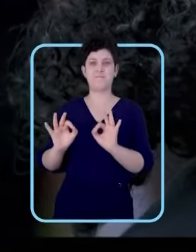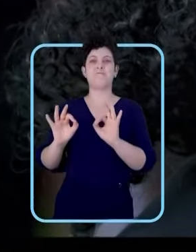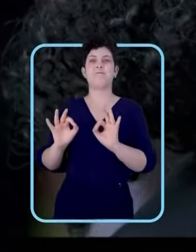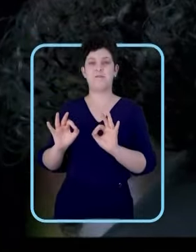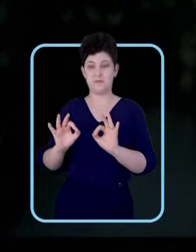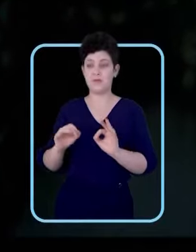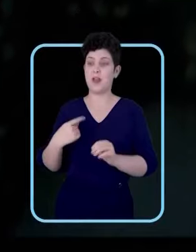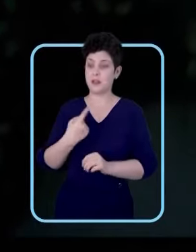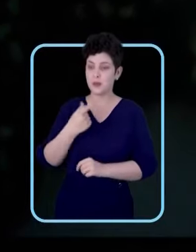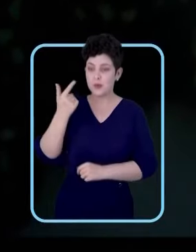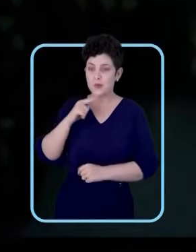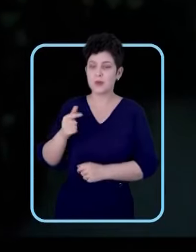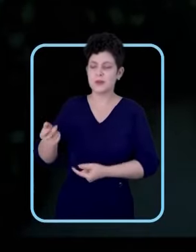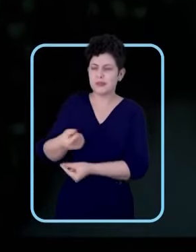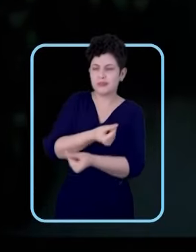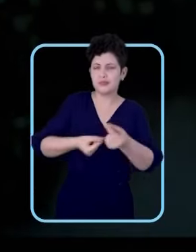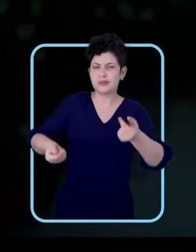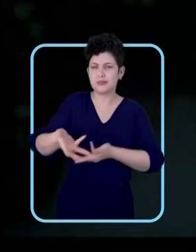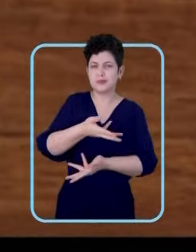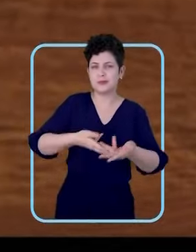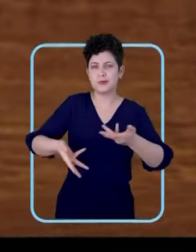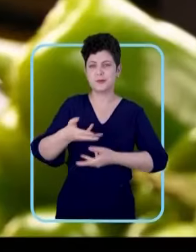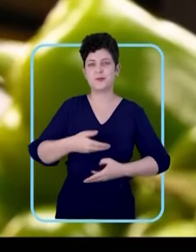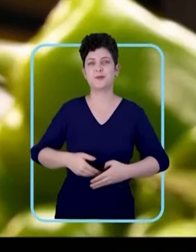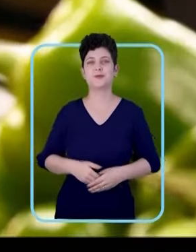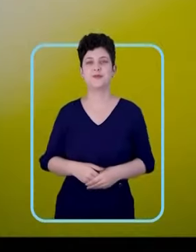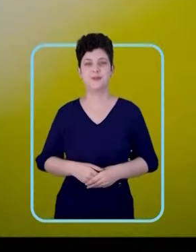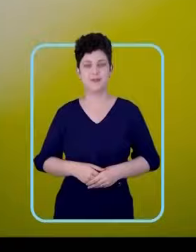certeza. E nós vamos reaquecer a economia.